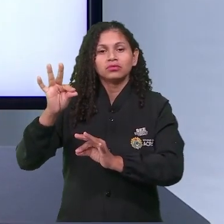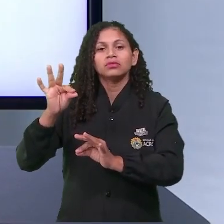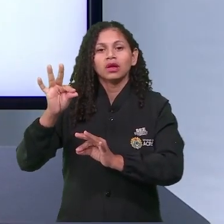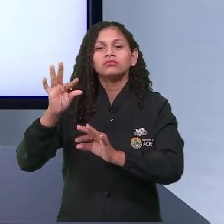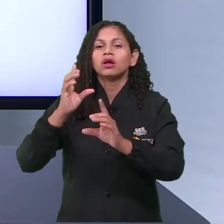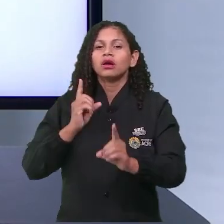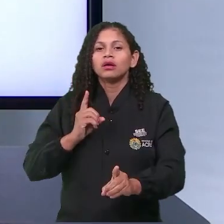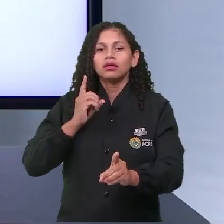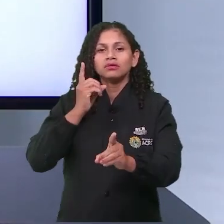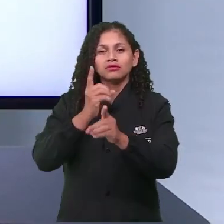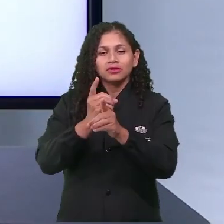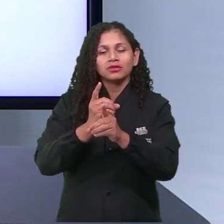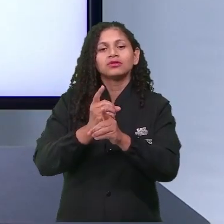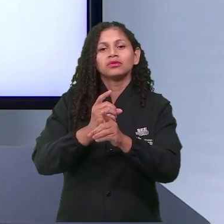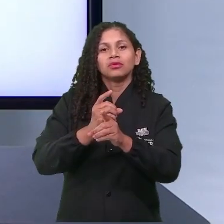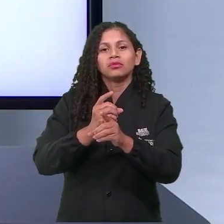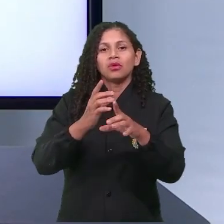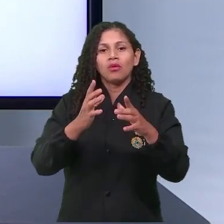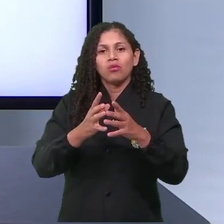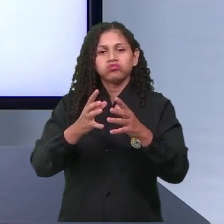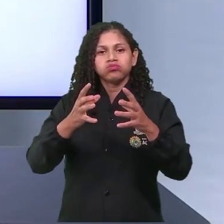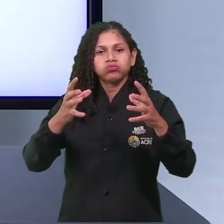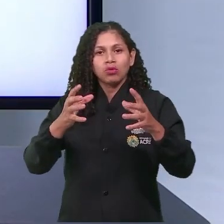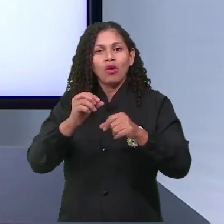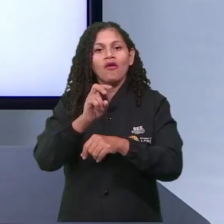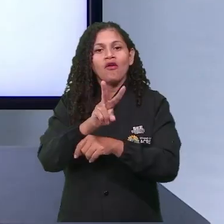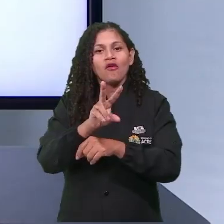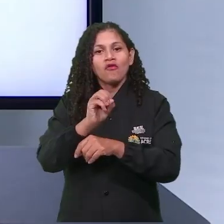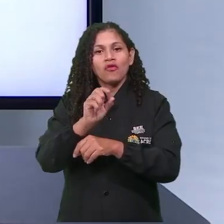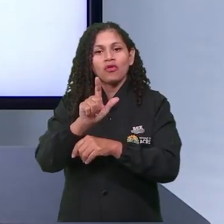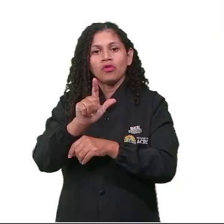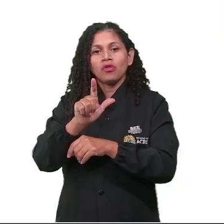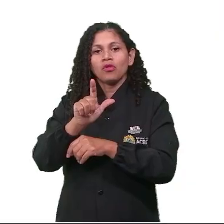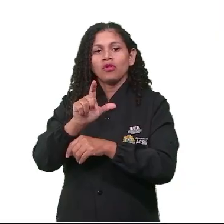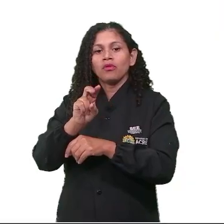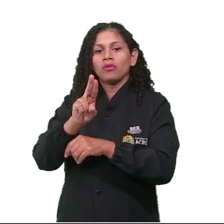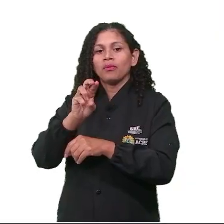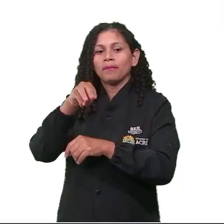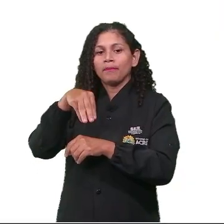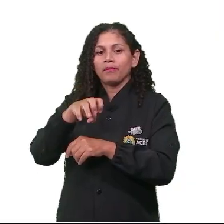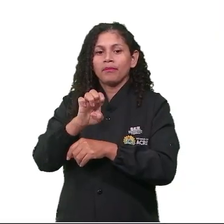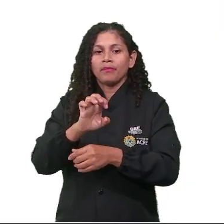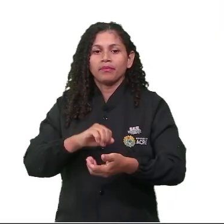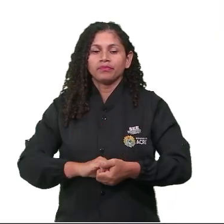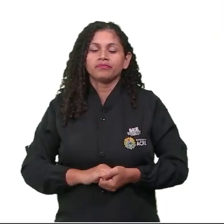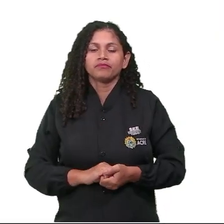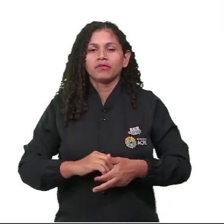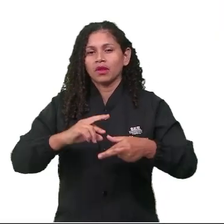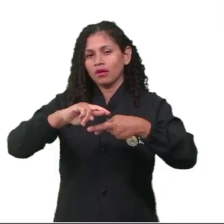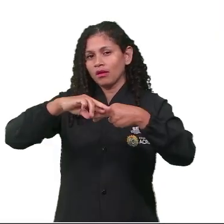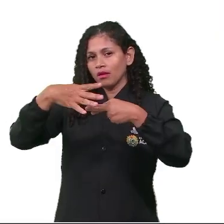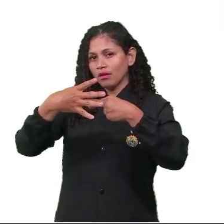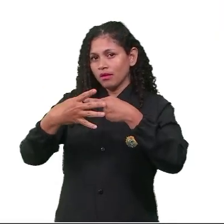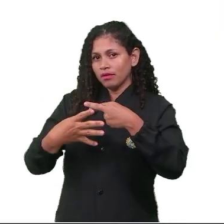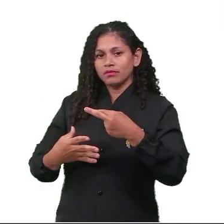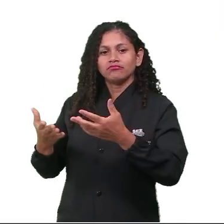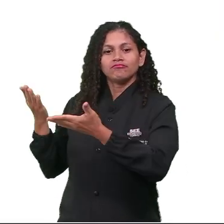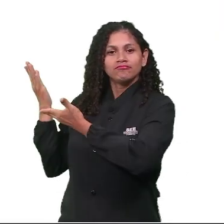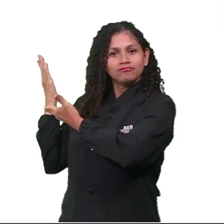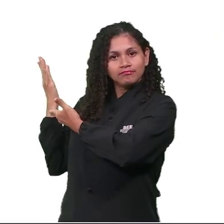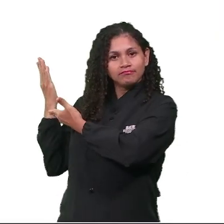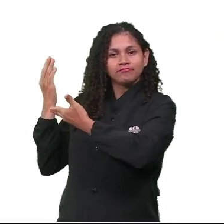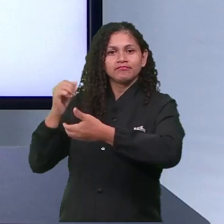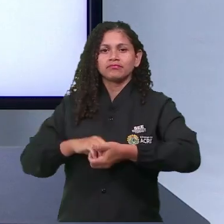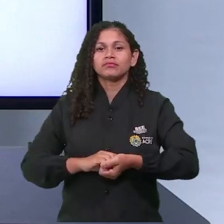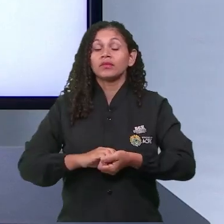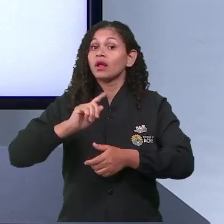isso, estamos calculando o volume. Tudo bem? Então, aqui nós tivemos as nossas referências. E